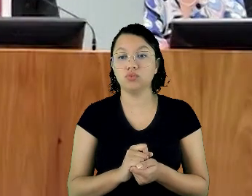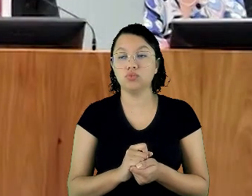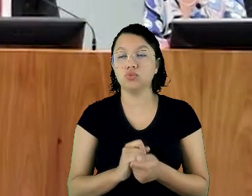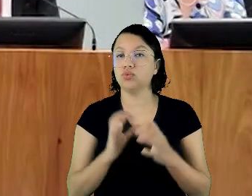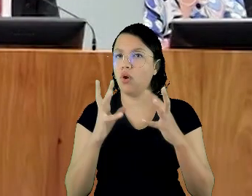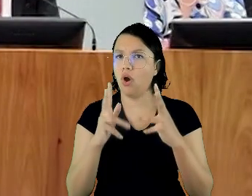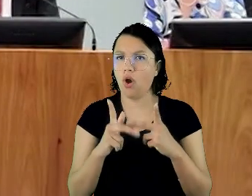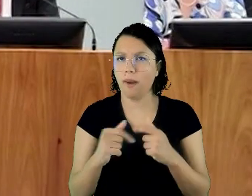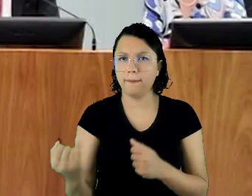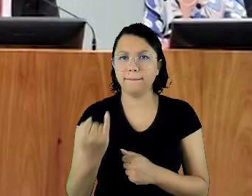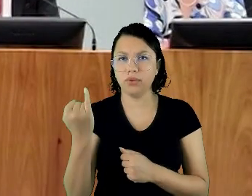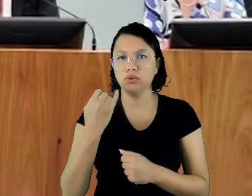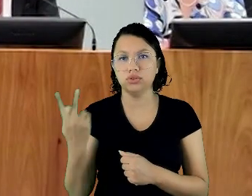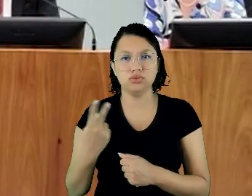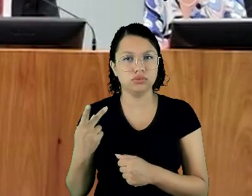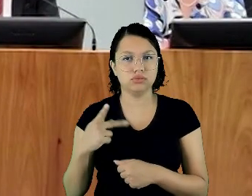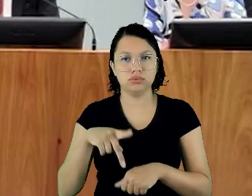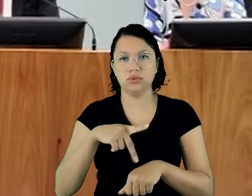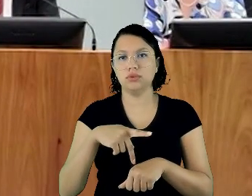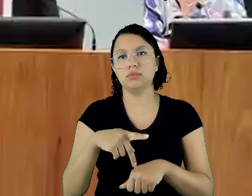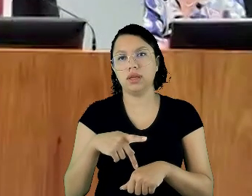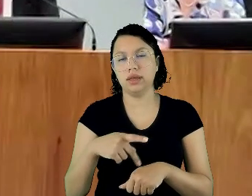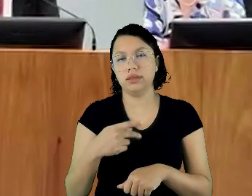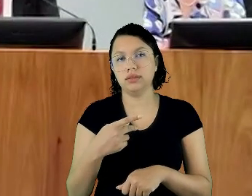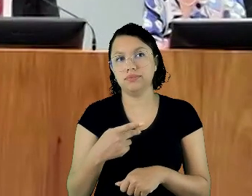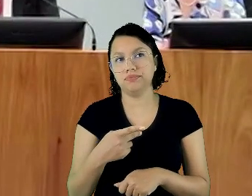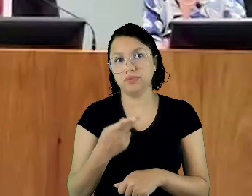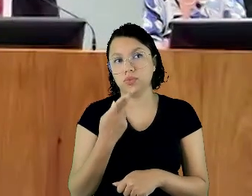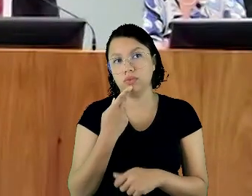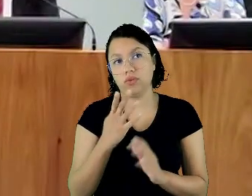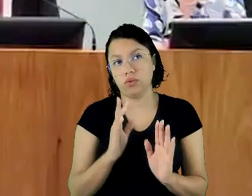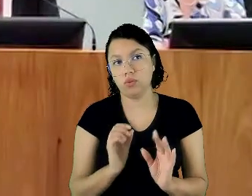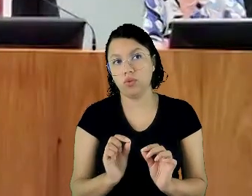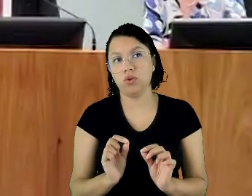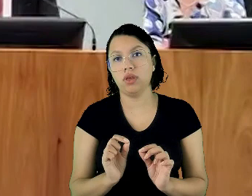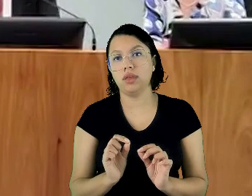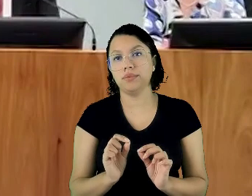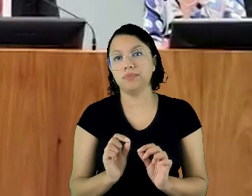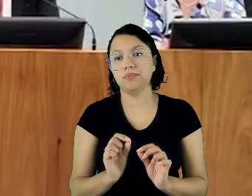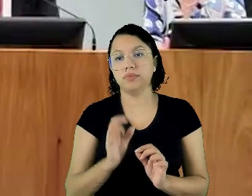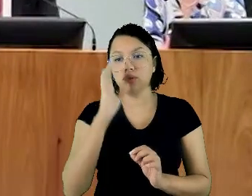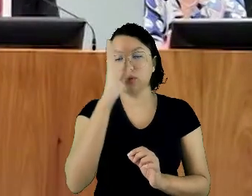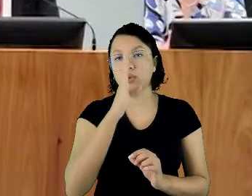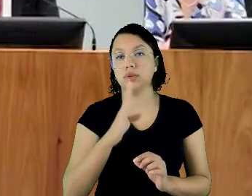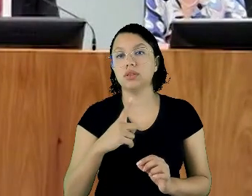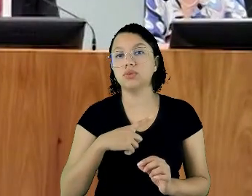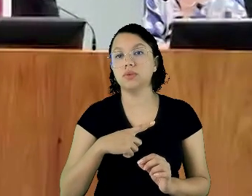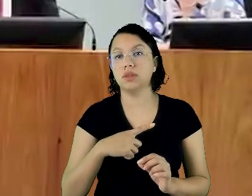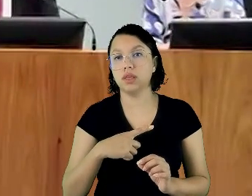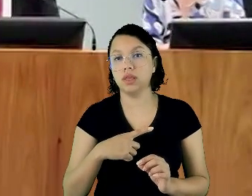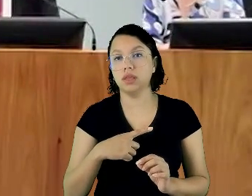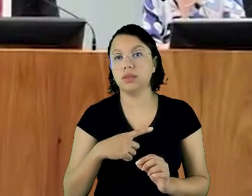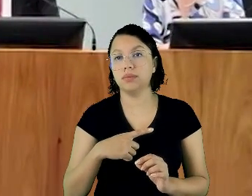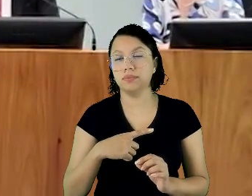nosso país, dado que o Brasil tem a Amazônia